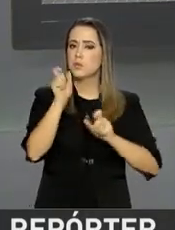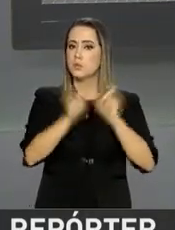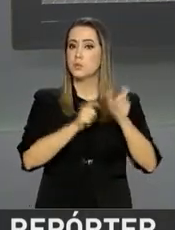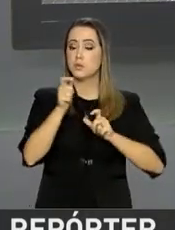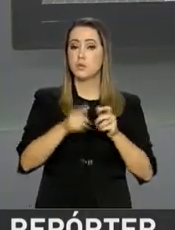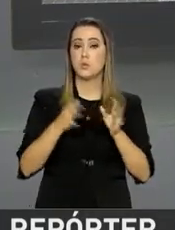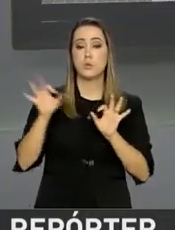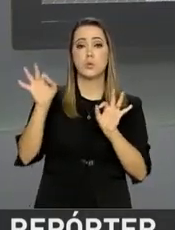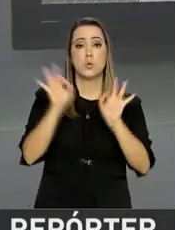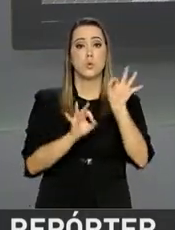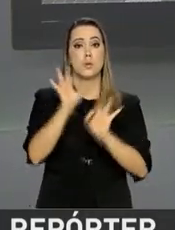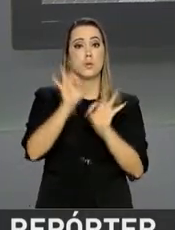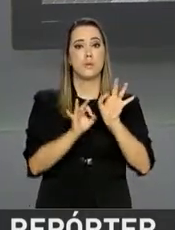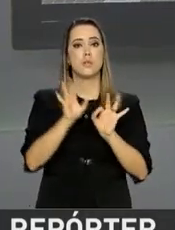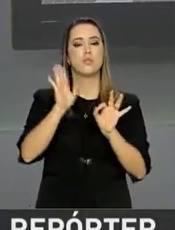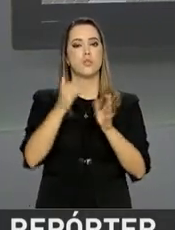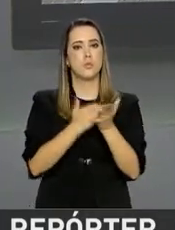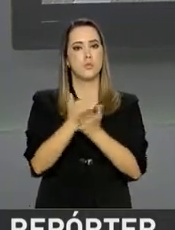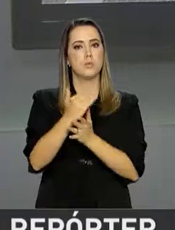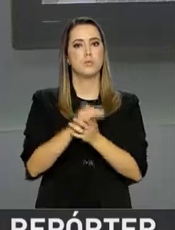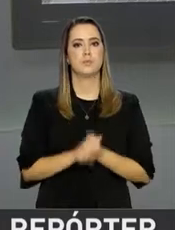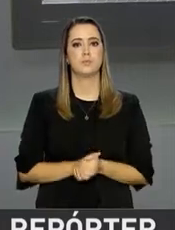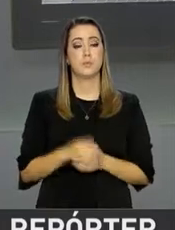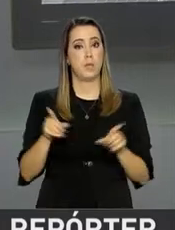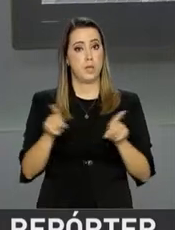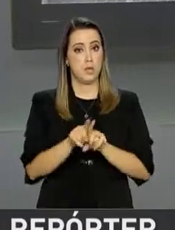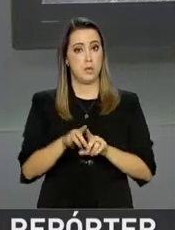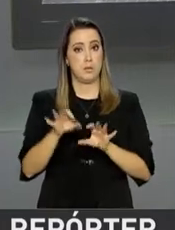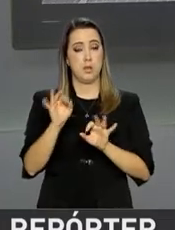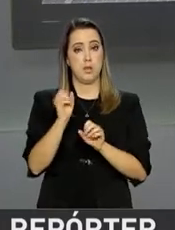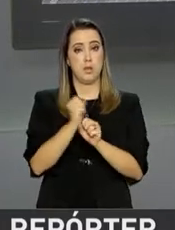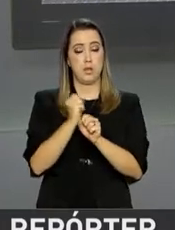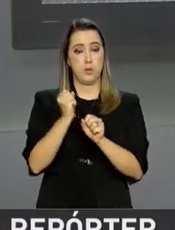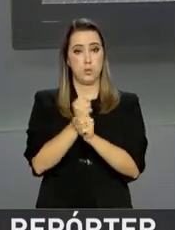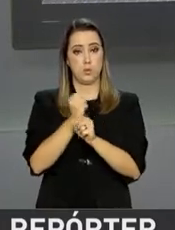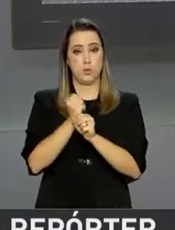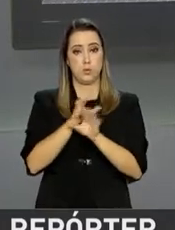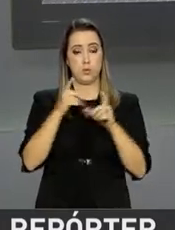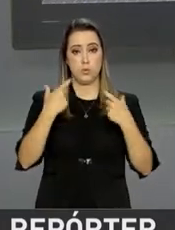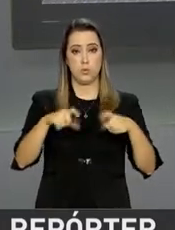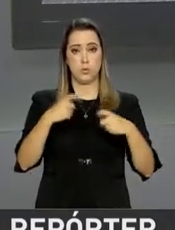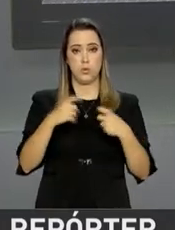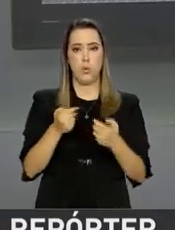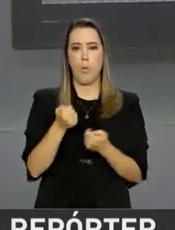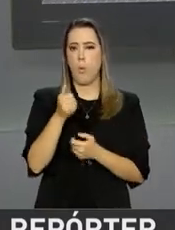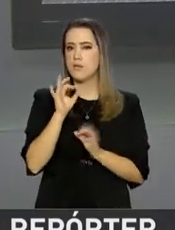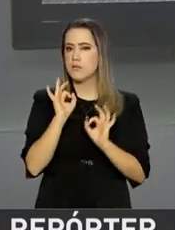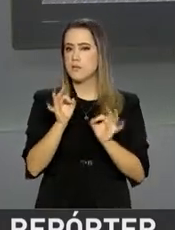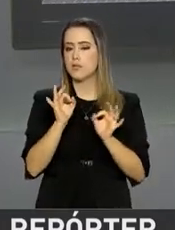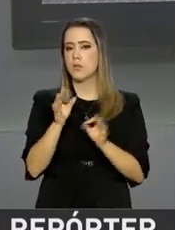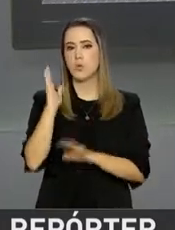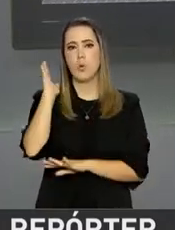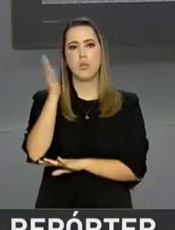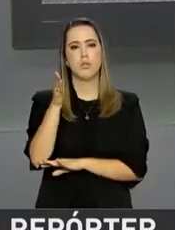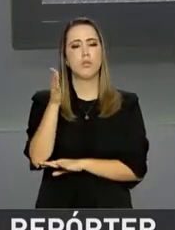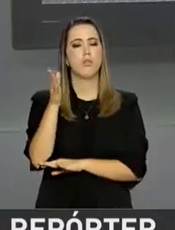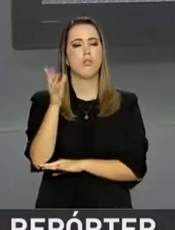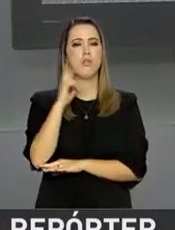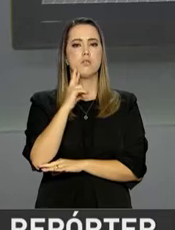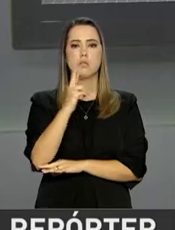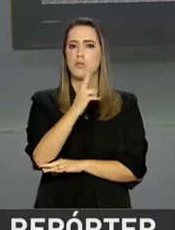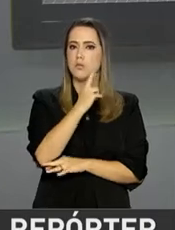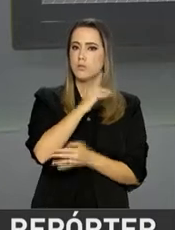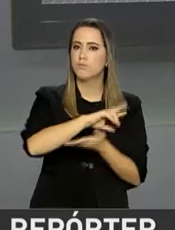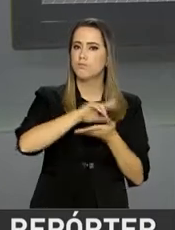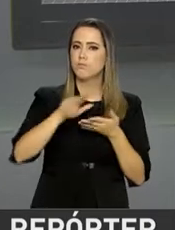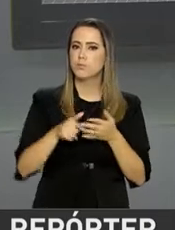os preparativos na cidade já começaram além da estrutura do encontro que já está quase pronta hotéis bares e restaurantes vão